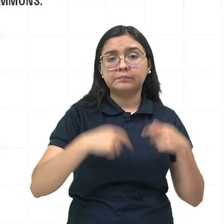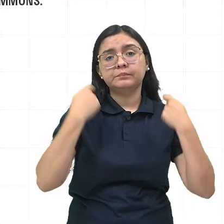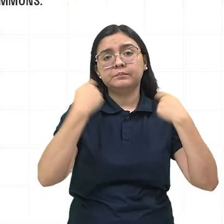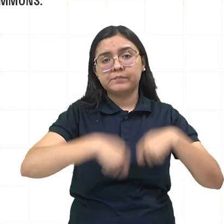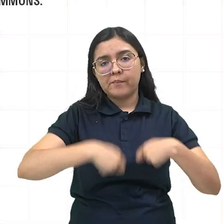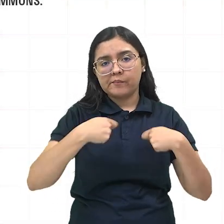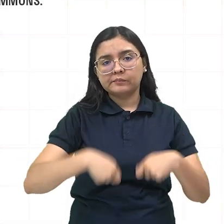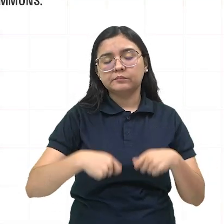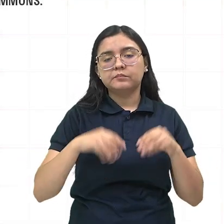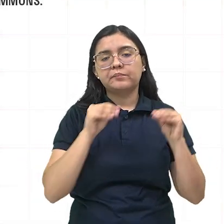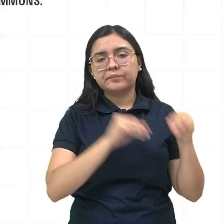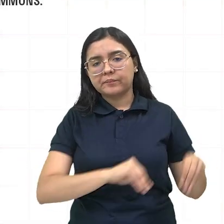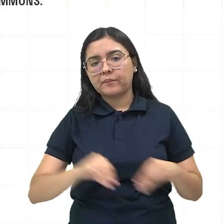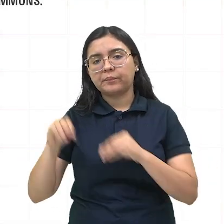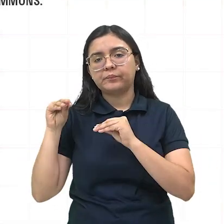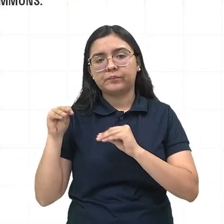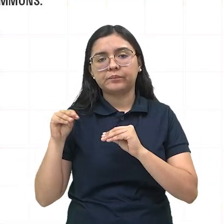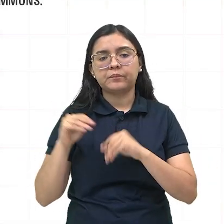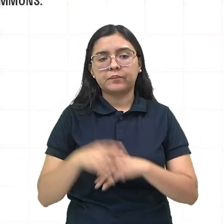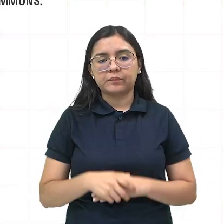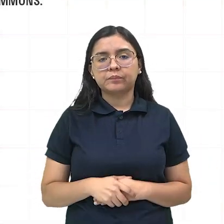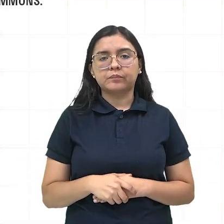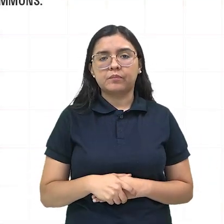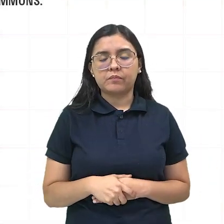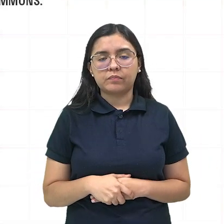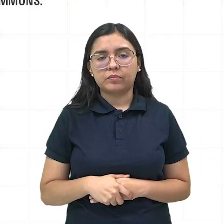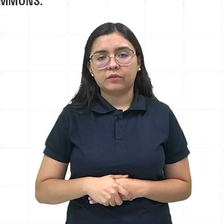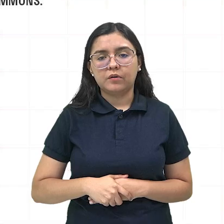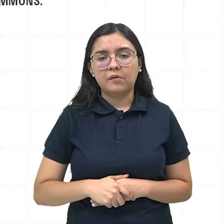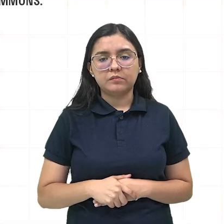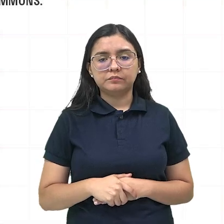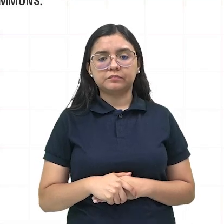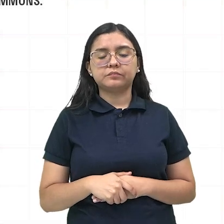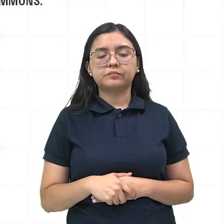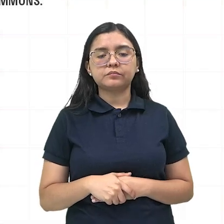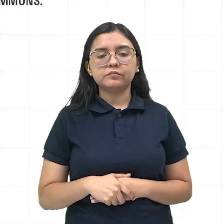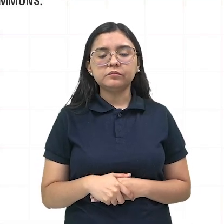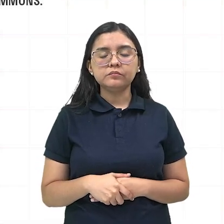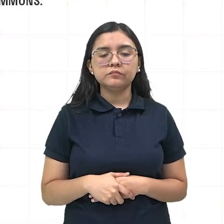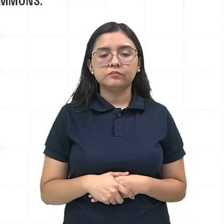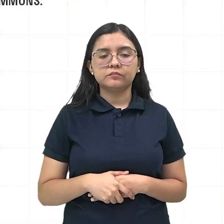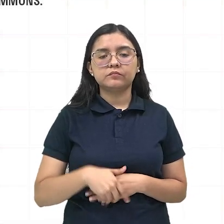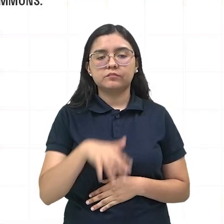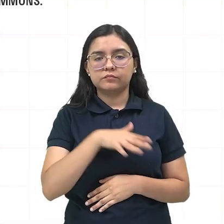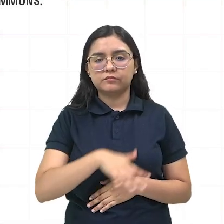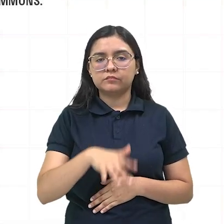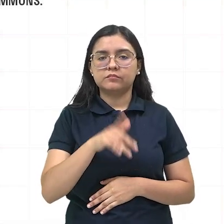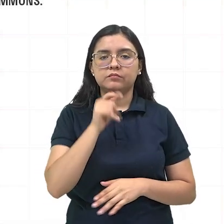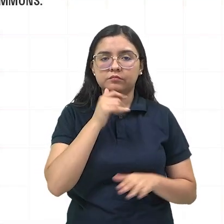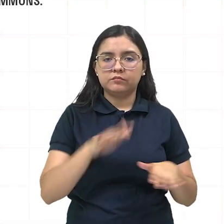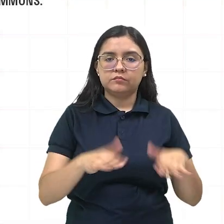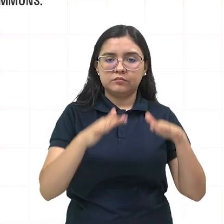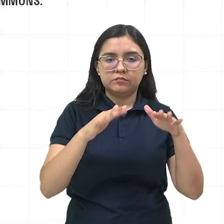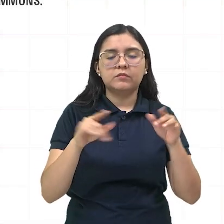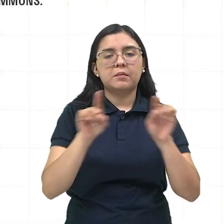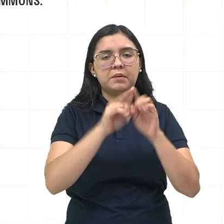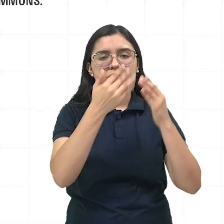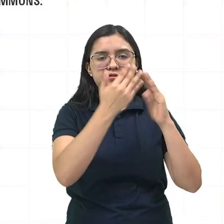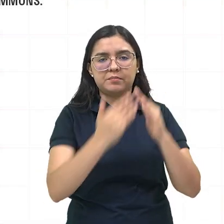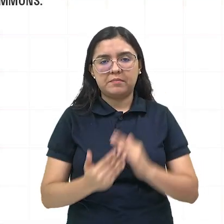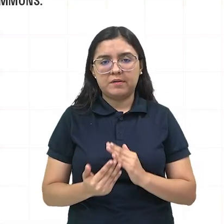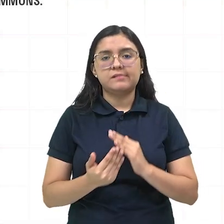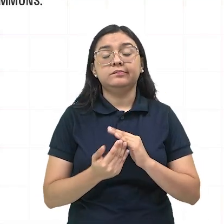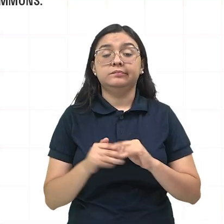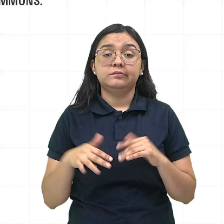Sudeste Asiático em geral, a terem que se mudar para sair dali, para sair da área de enchente, de desabamento e